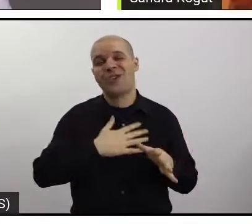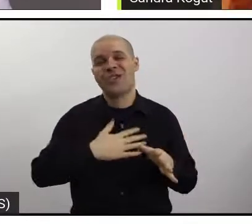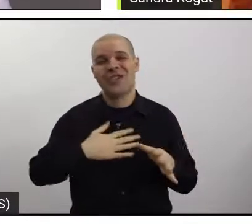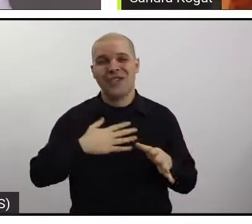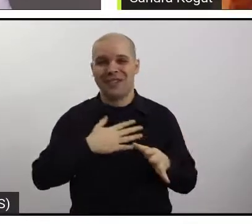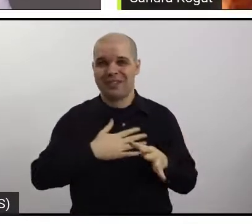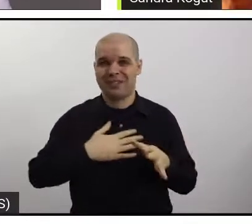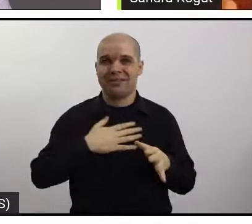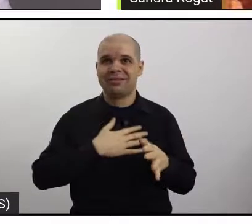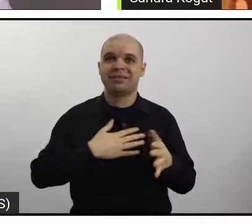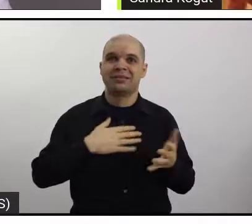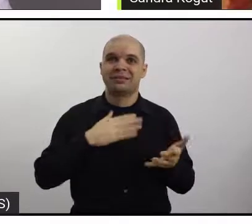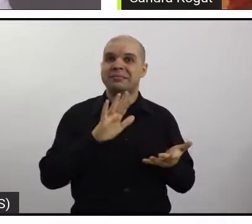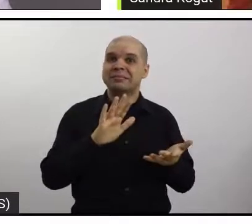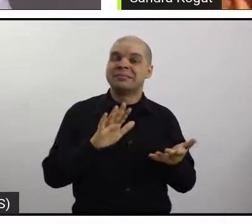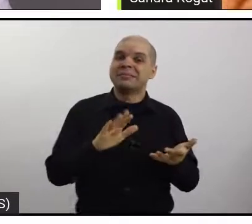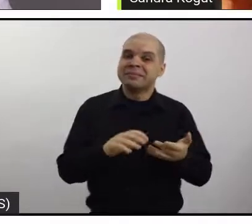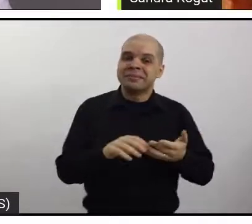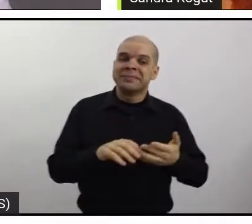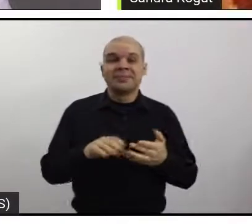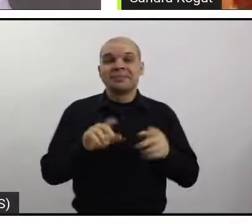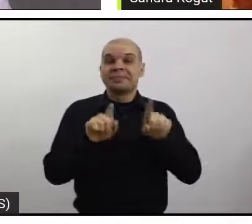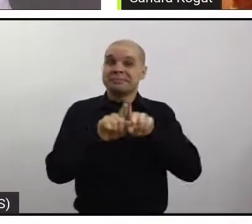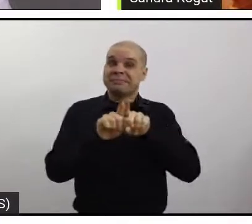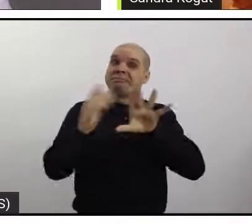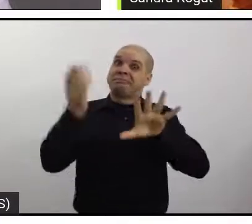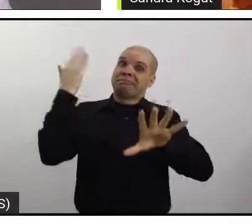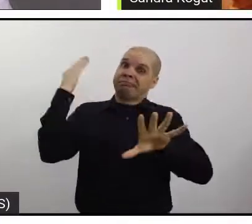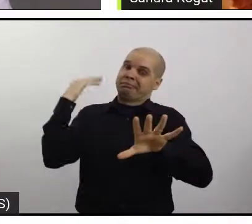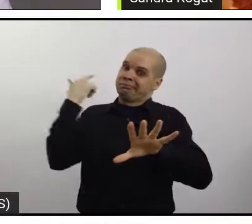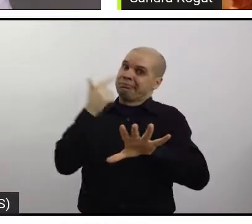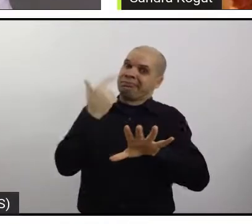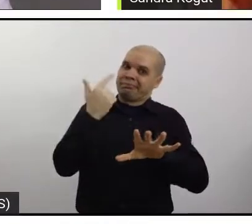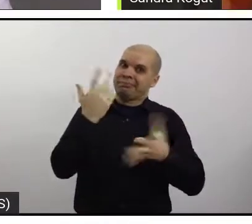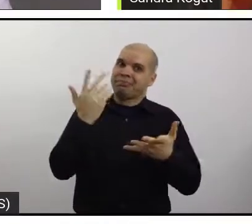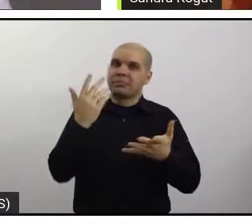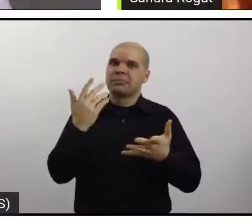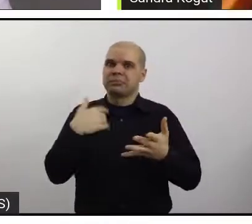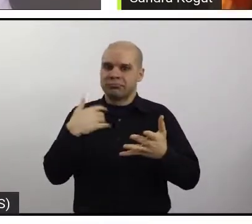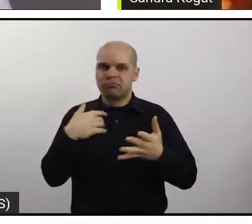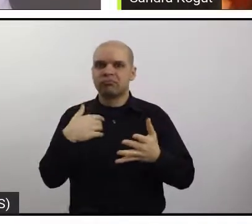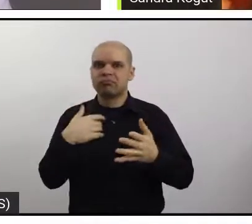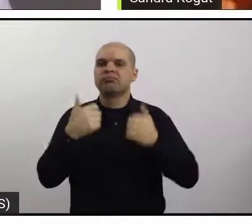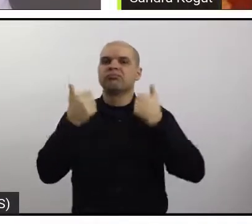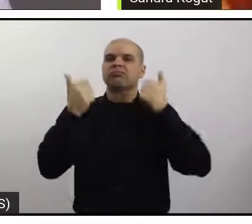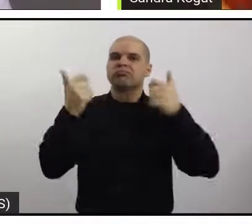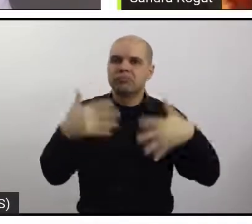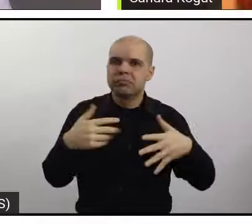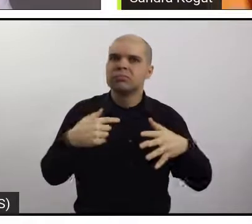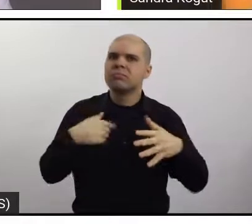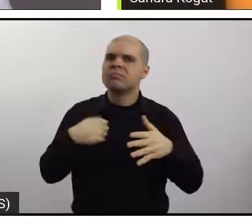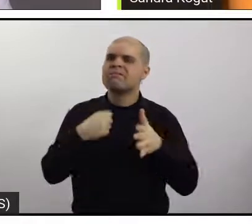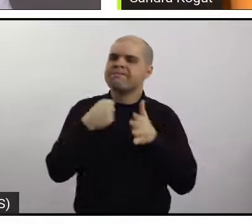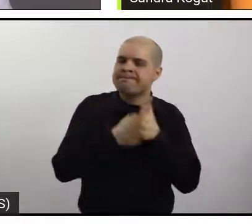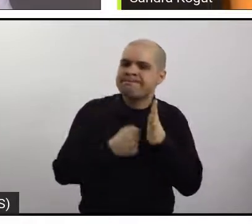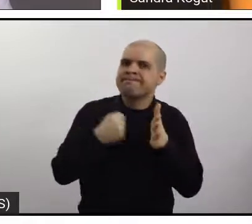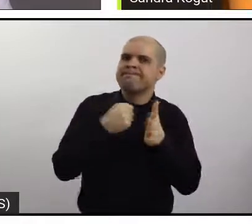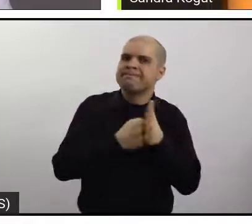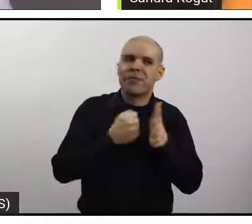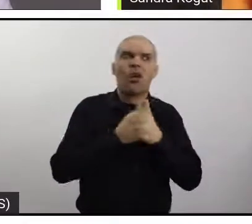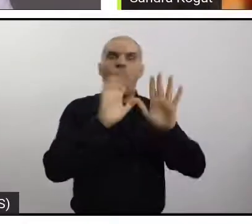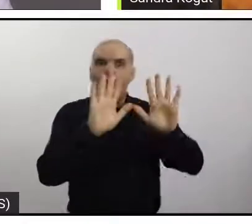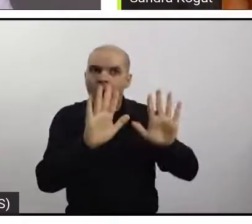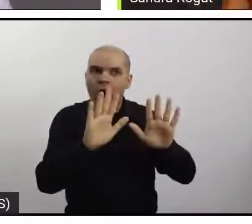ela não existia de verdade, você tinha que ficar afirmando ela o tempo todo. Então eu me lembro que eu insistia muito nisso, falava, isso não é